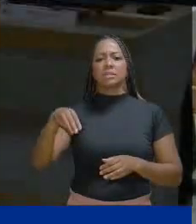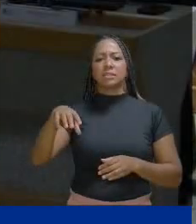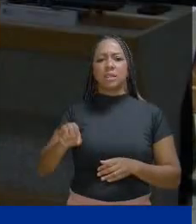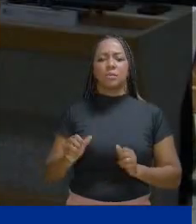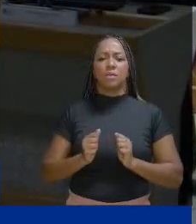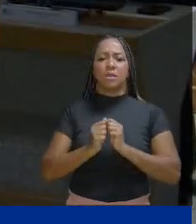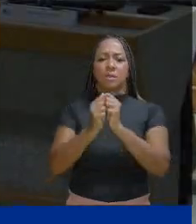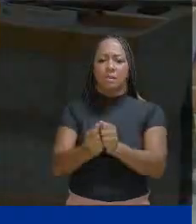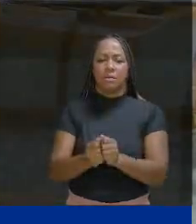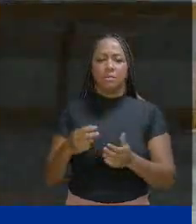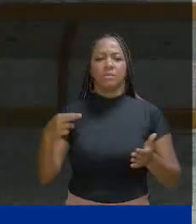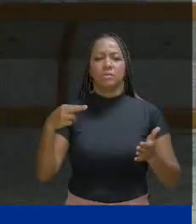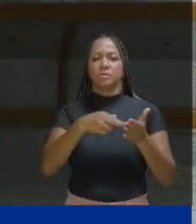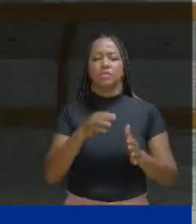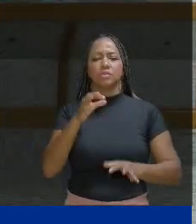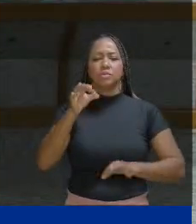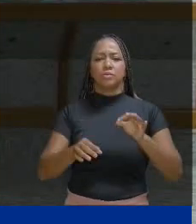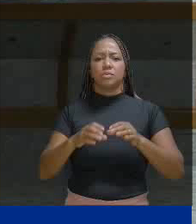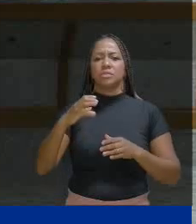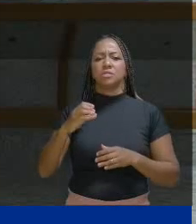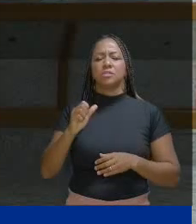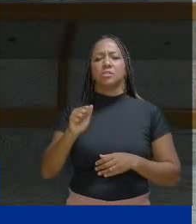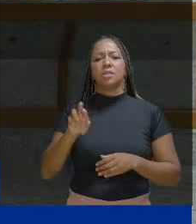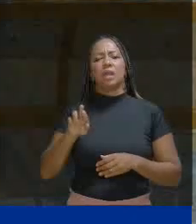Acompanho o relator. Juiz Carlos Fernando?